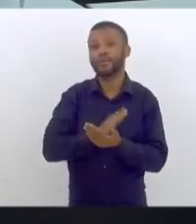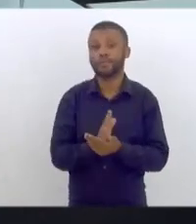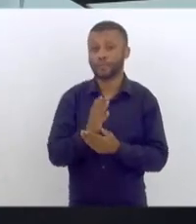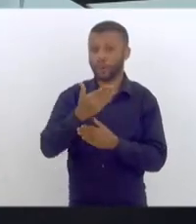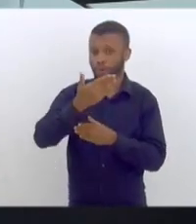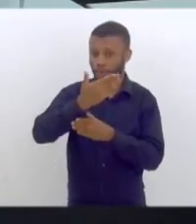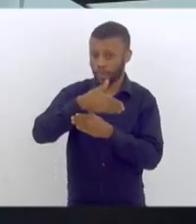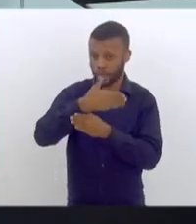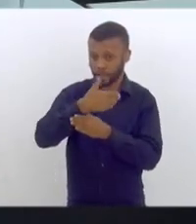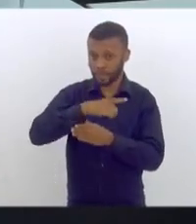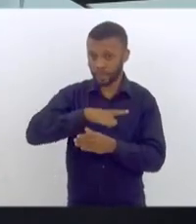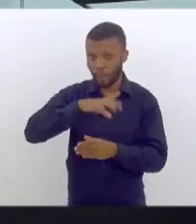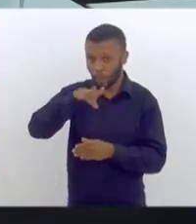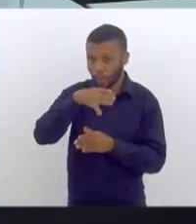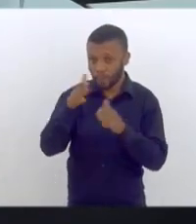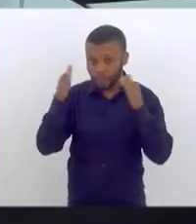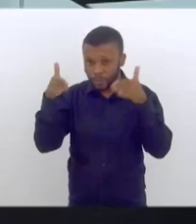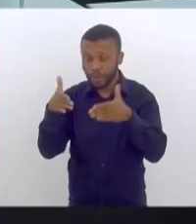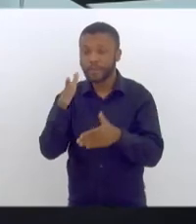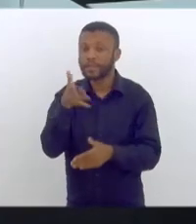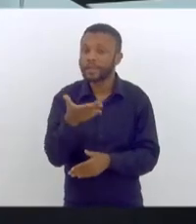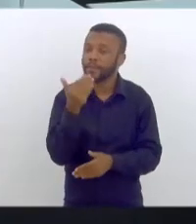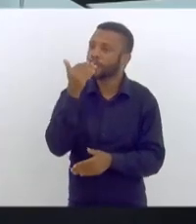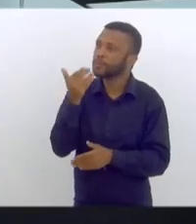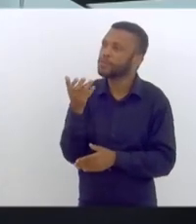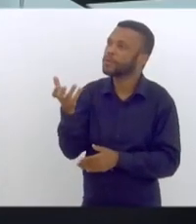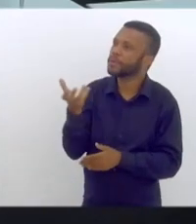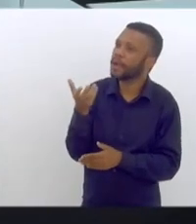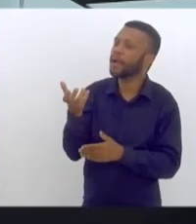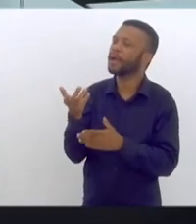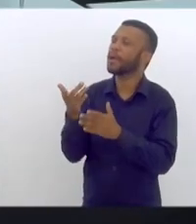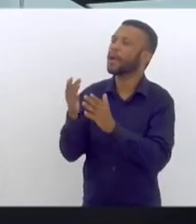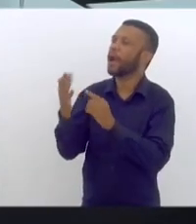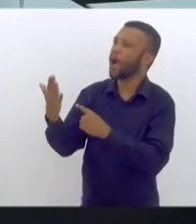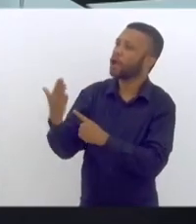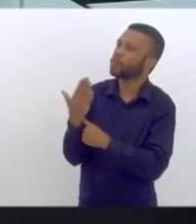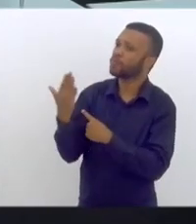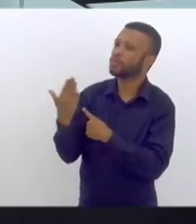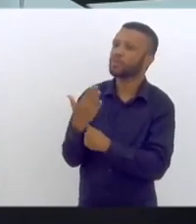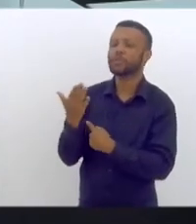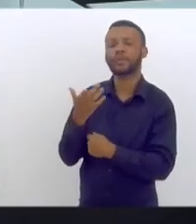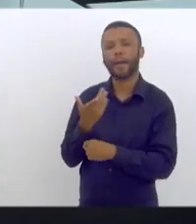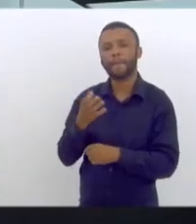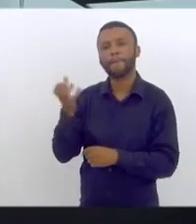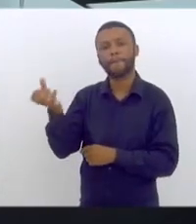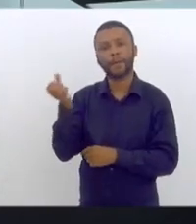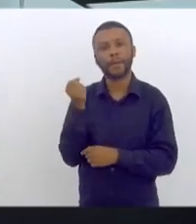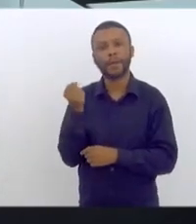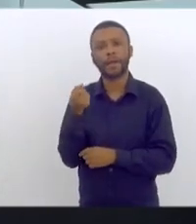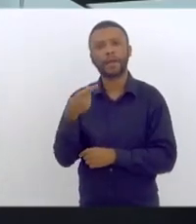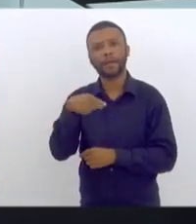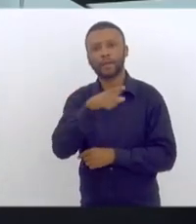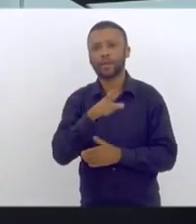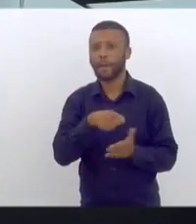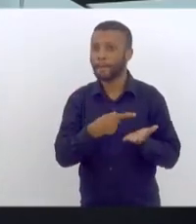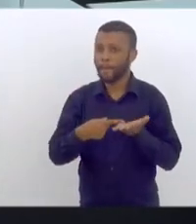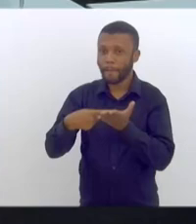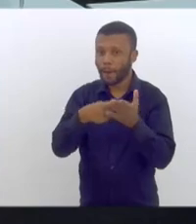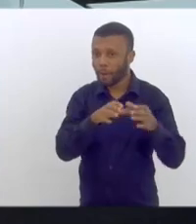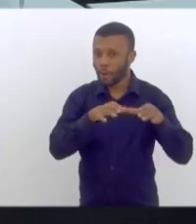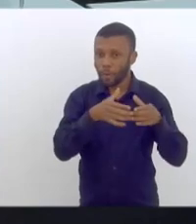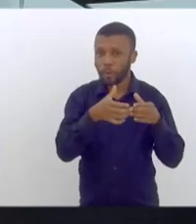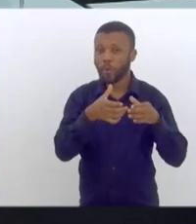ficou sabendo que tem um programa para ele ele já tá querendo acessar eles são realmente muito Unidos tem grupos de